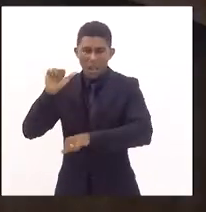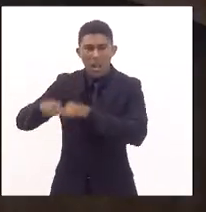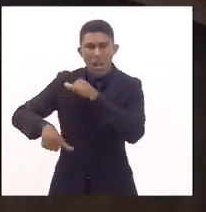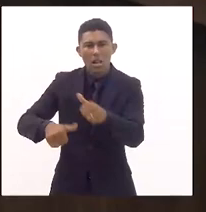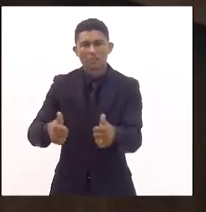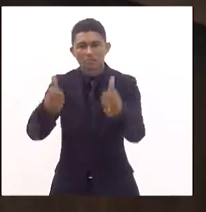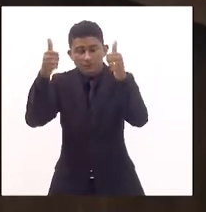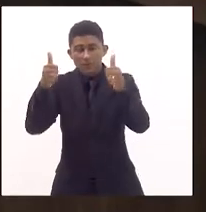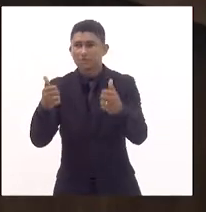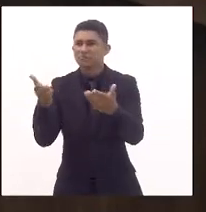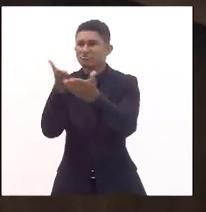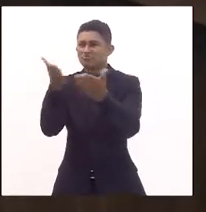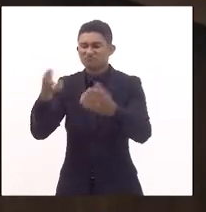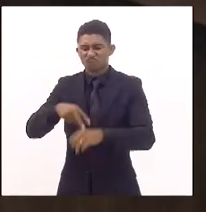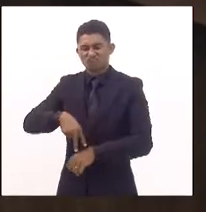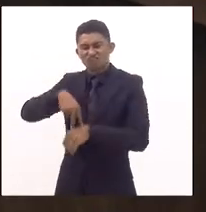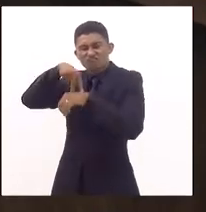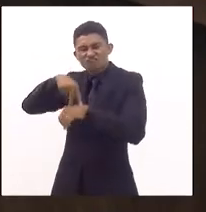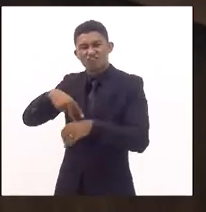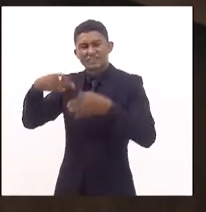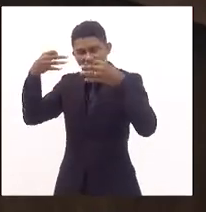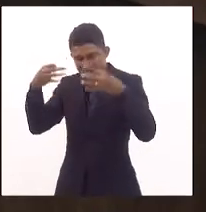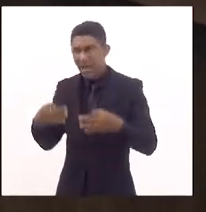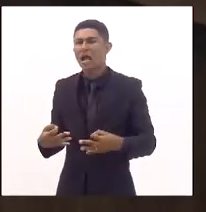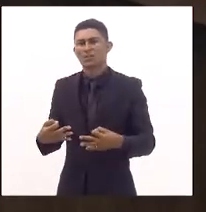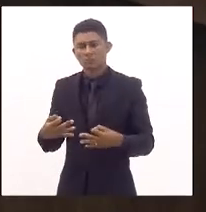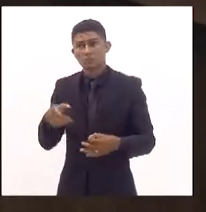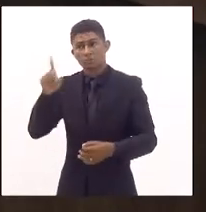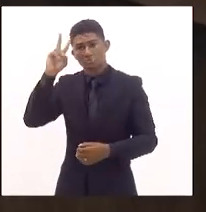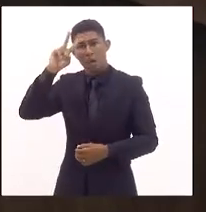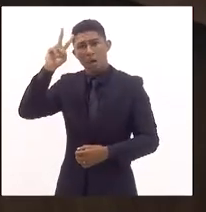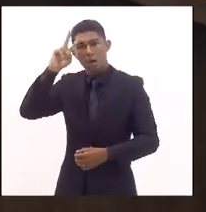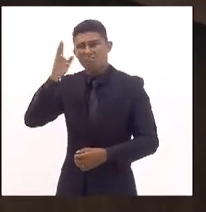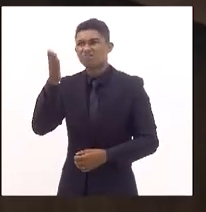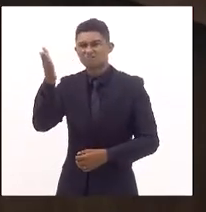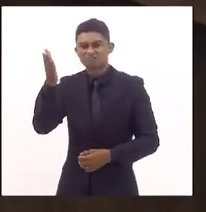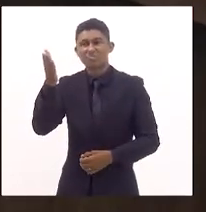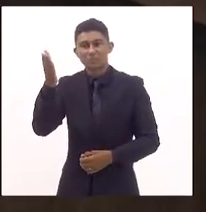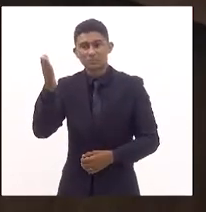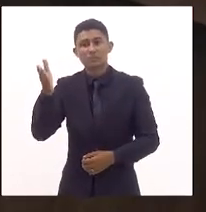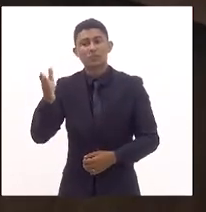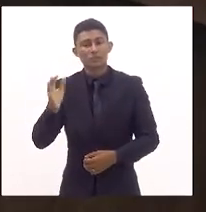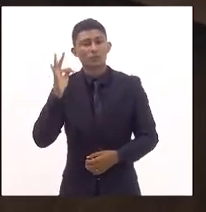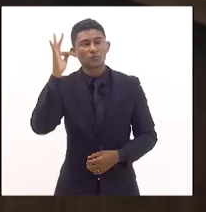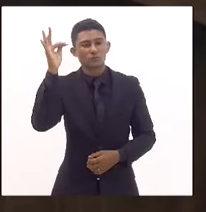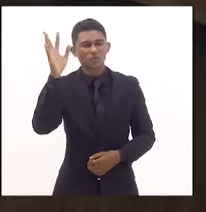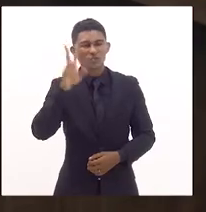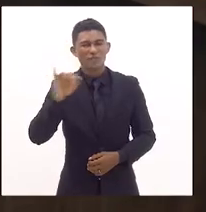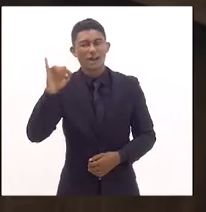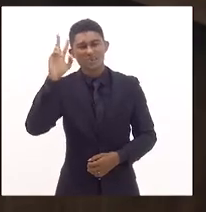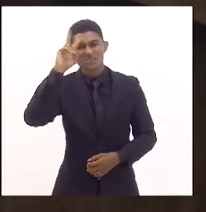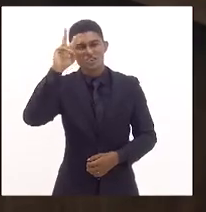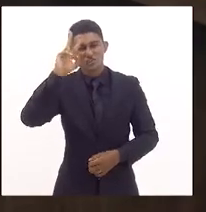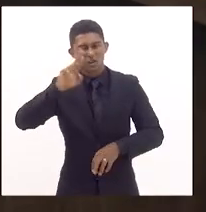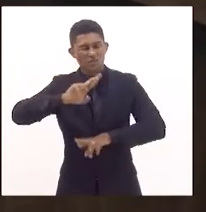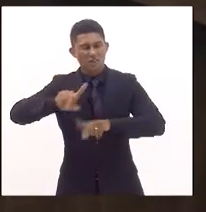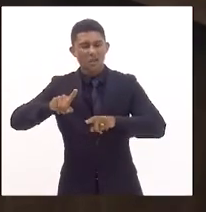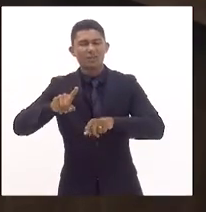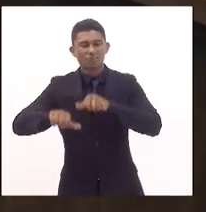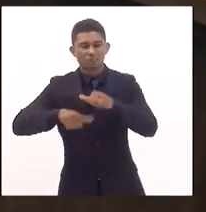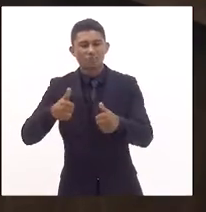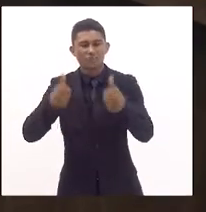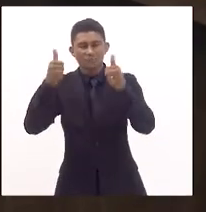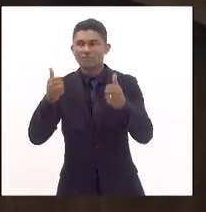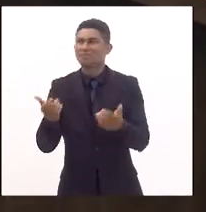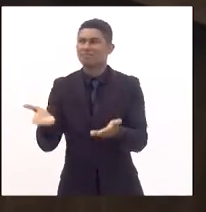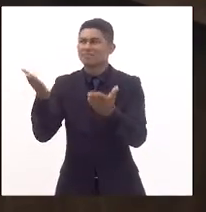vocês serem protagonistas de uma história que um dia nós vamos contar diferente. Obrigada,